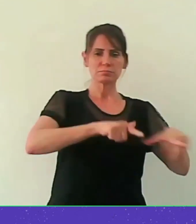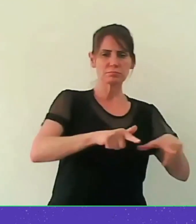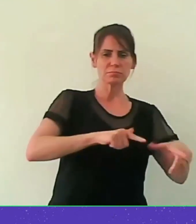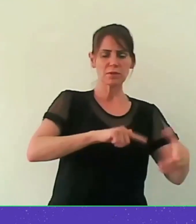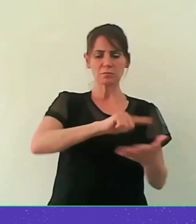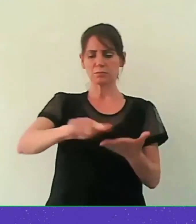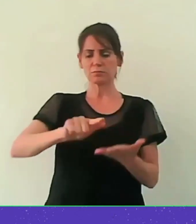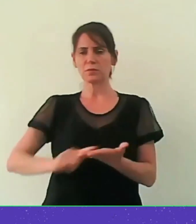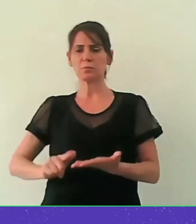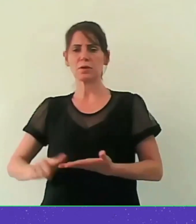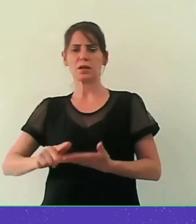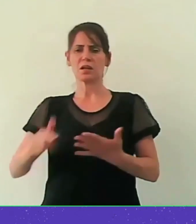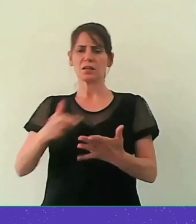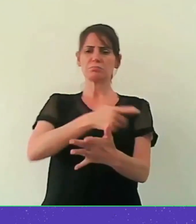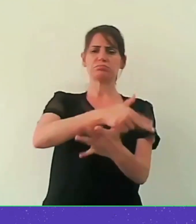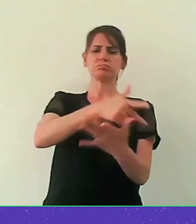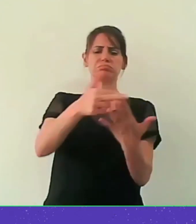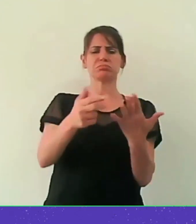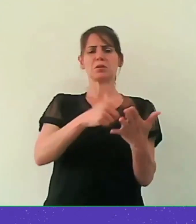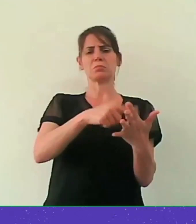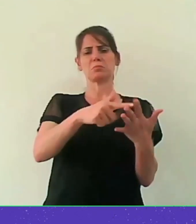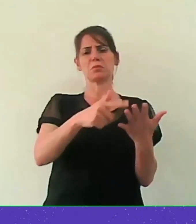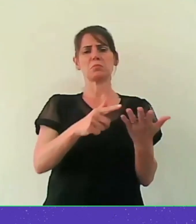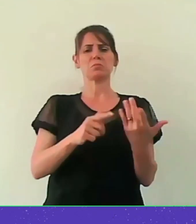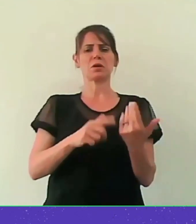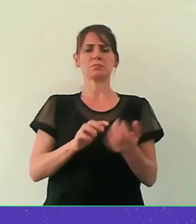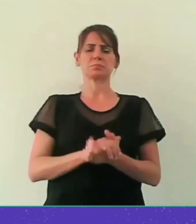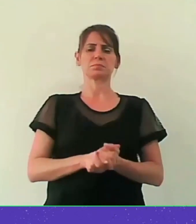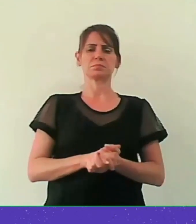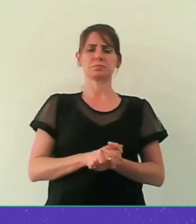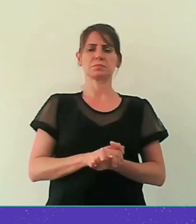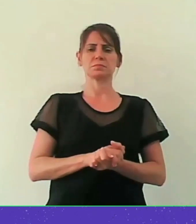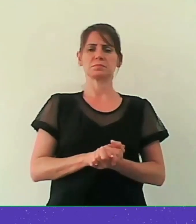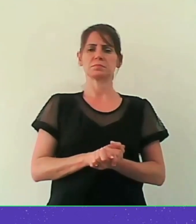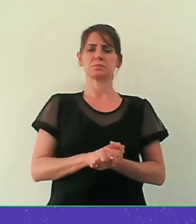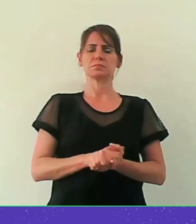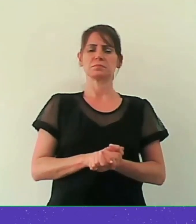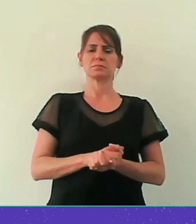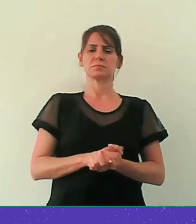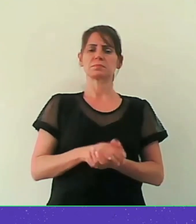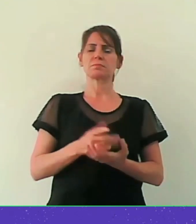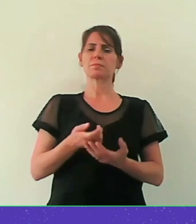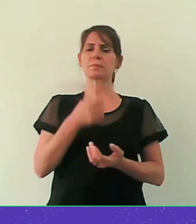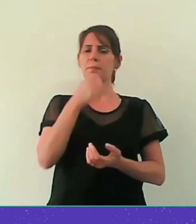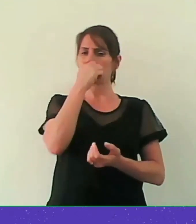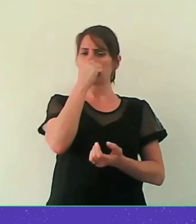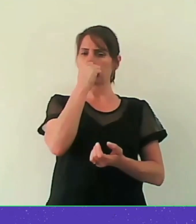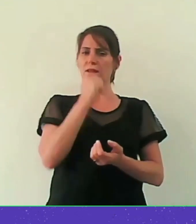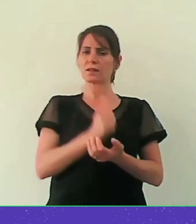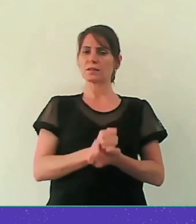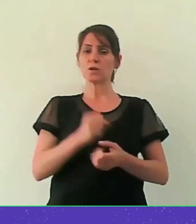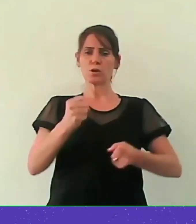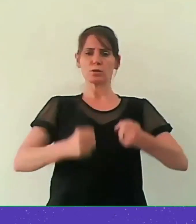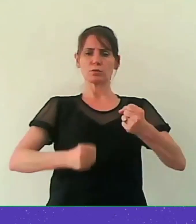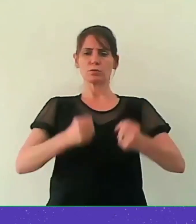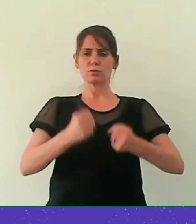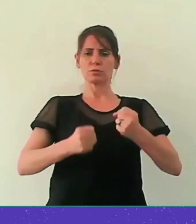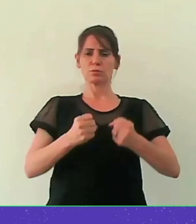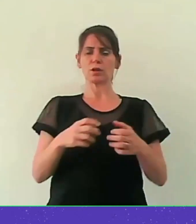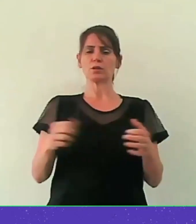fazer tantas coisas. Isso é aplicar a potência em força e